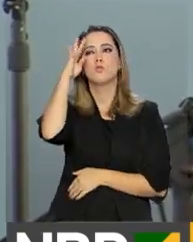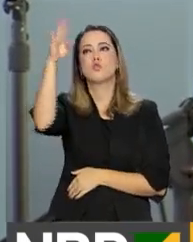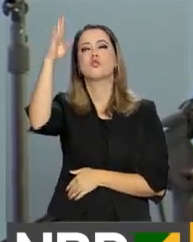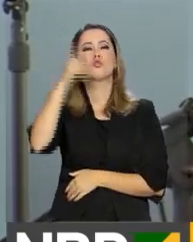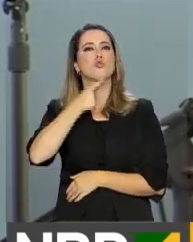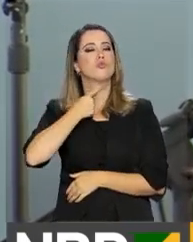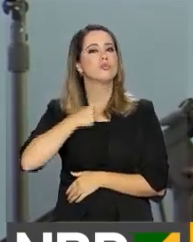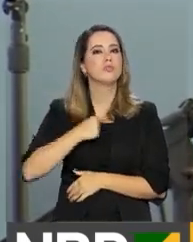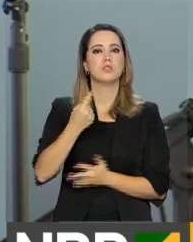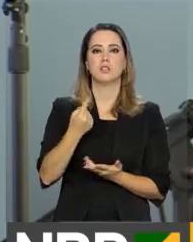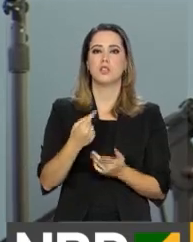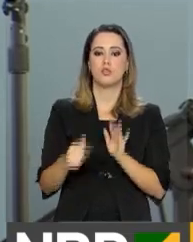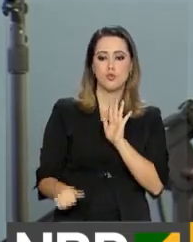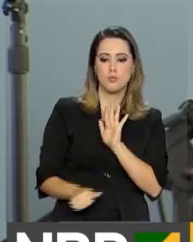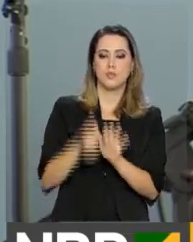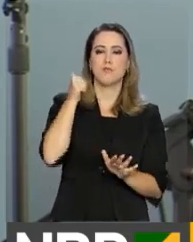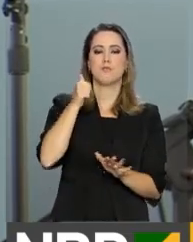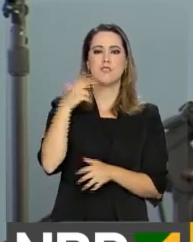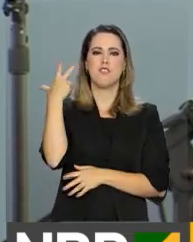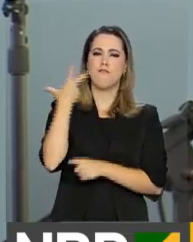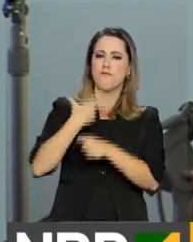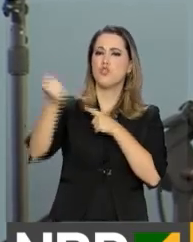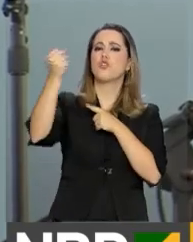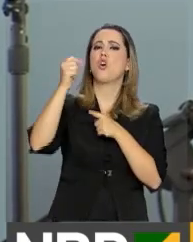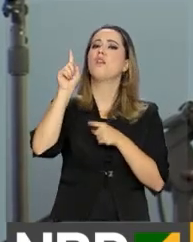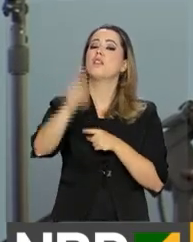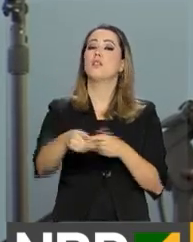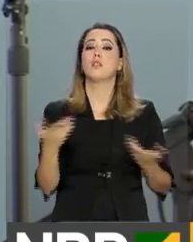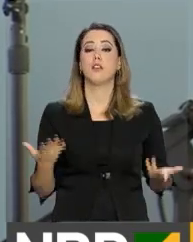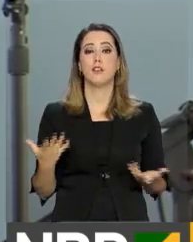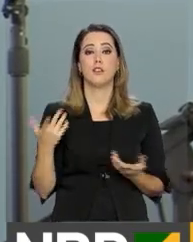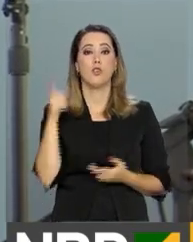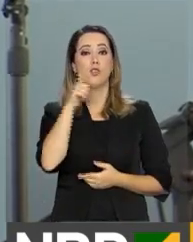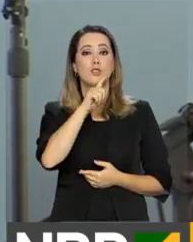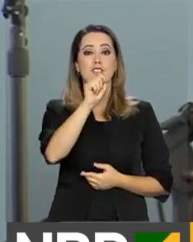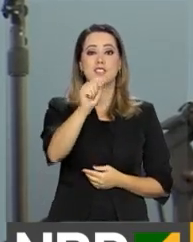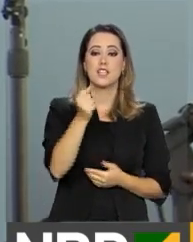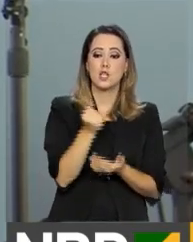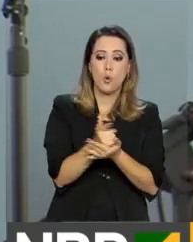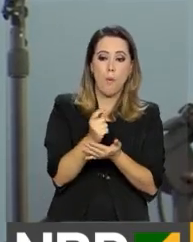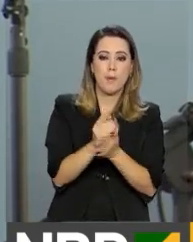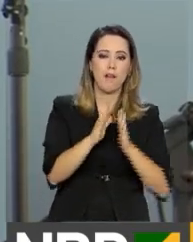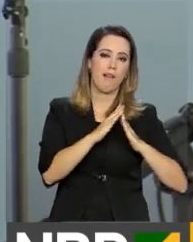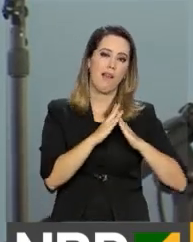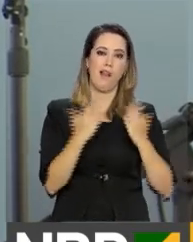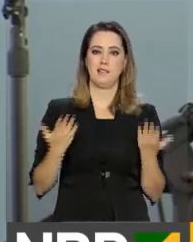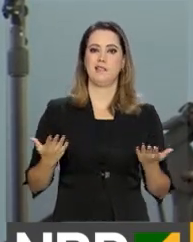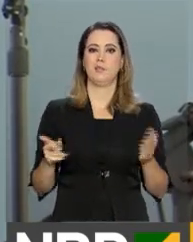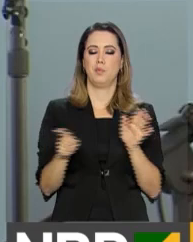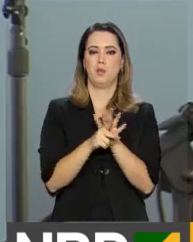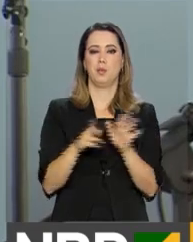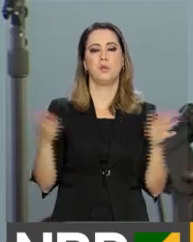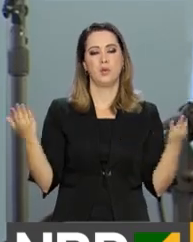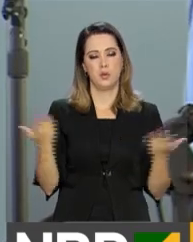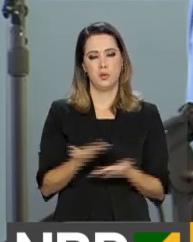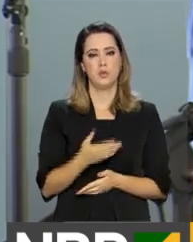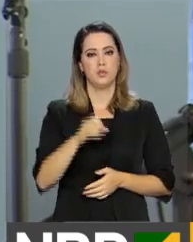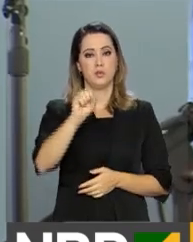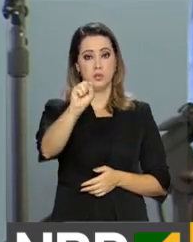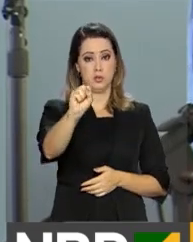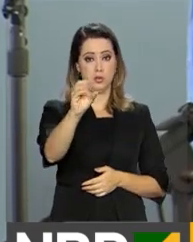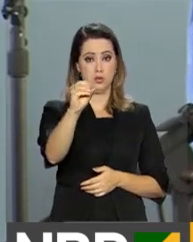de sucesso da pessoa era conseguir a sua casa própria. Hoje, aqui, são